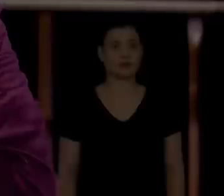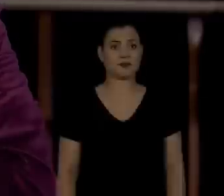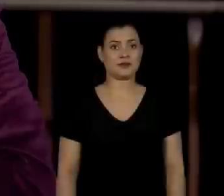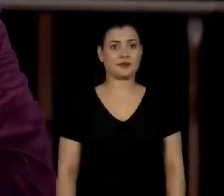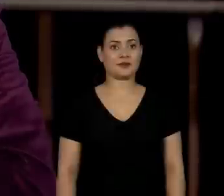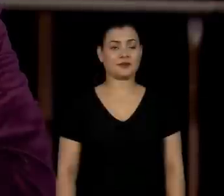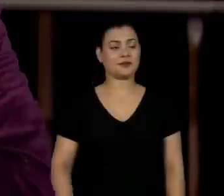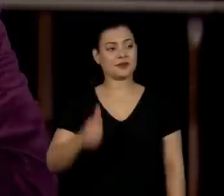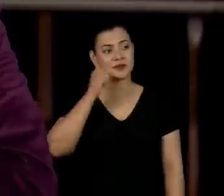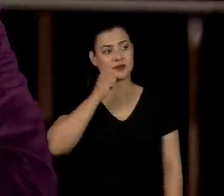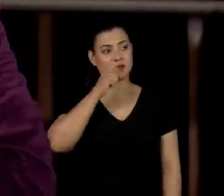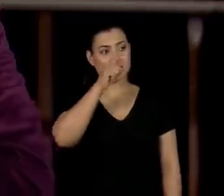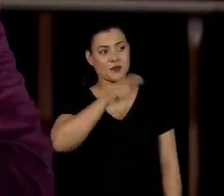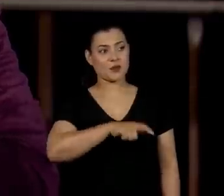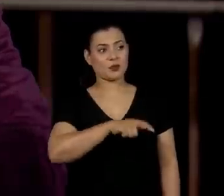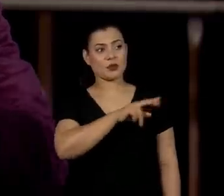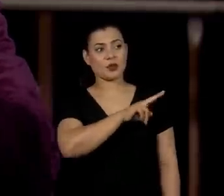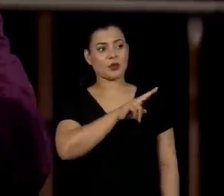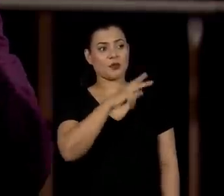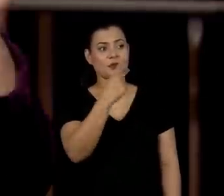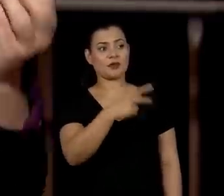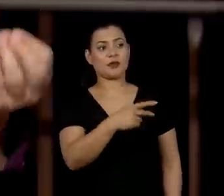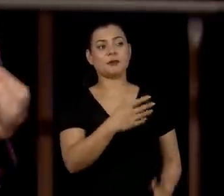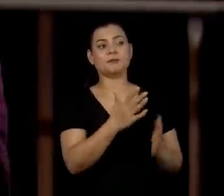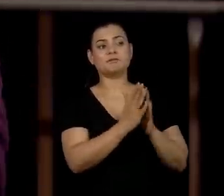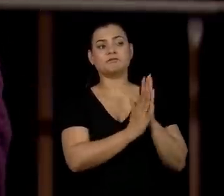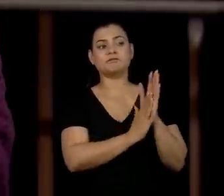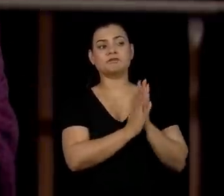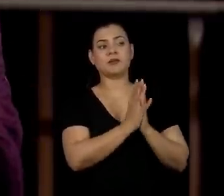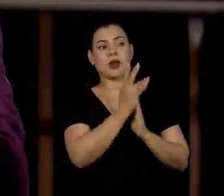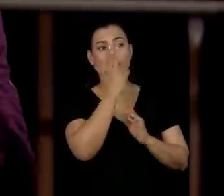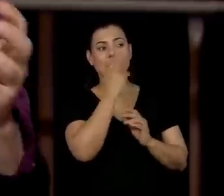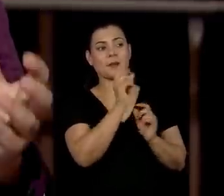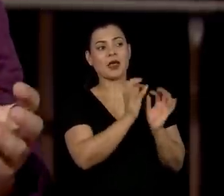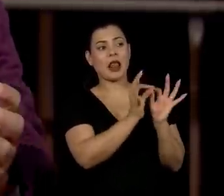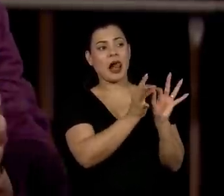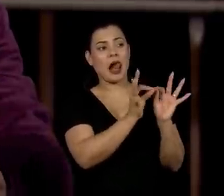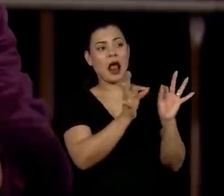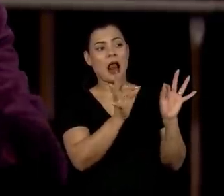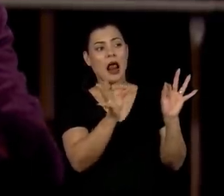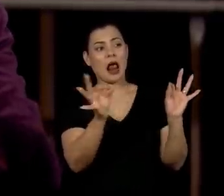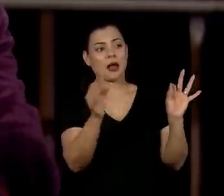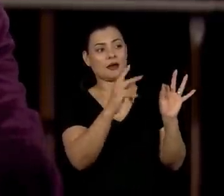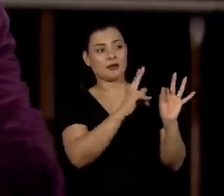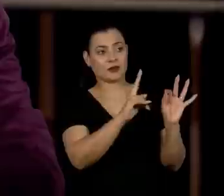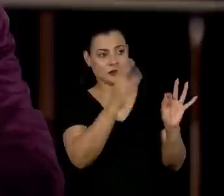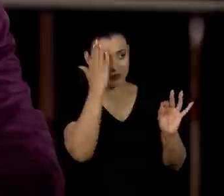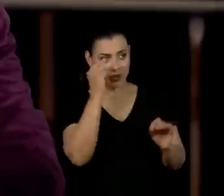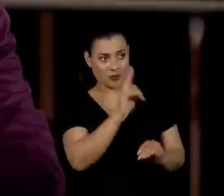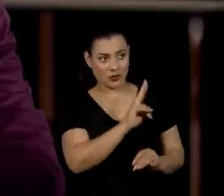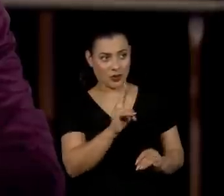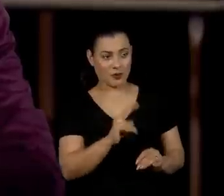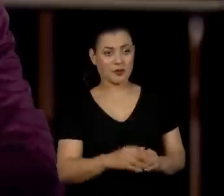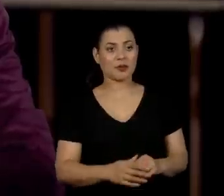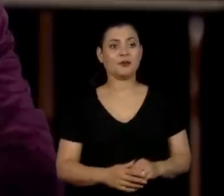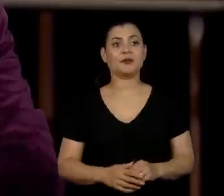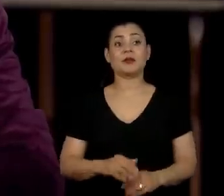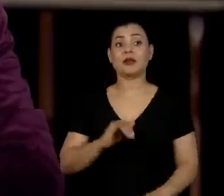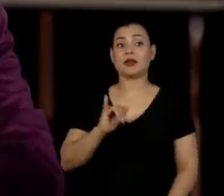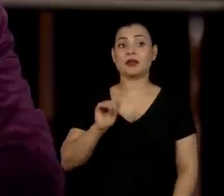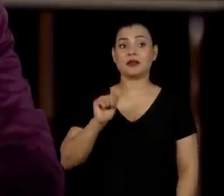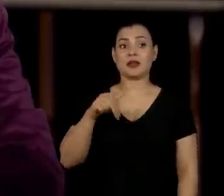Essa Moça tem um nome é que tem um comprimento digno do tamanho da história dela vocês querem ver